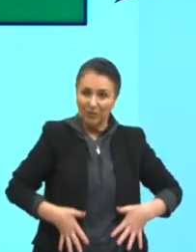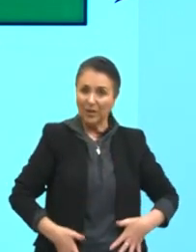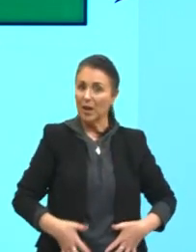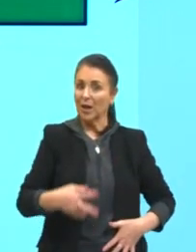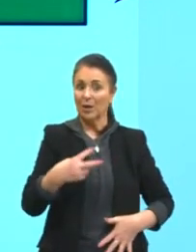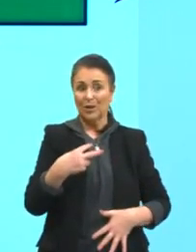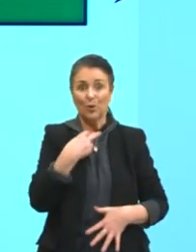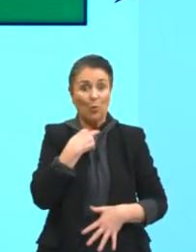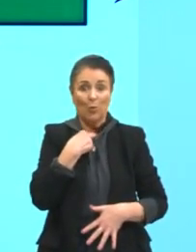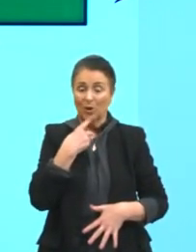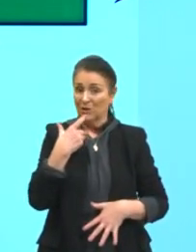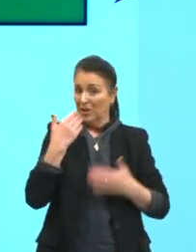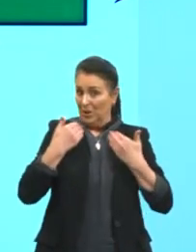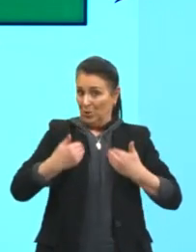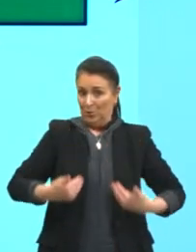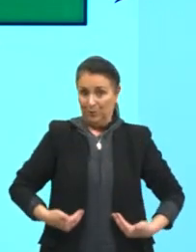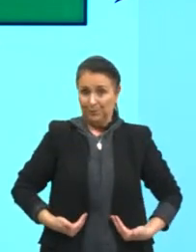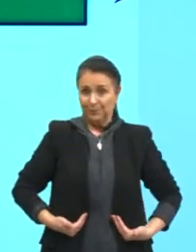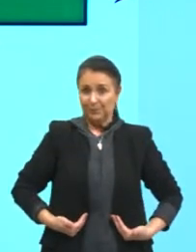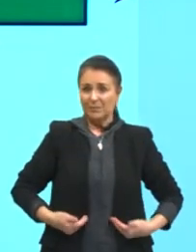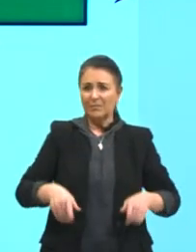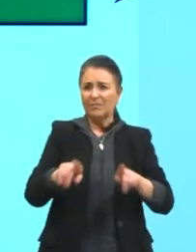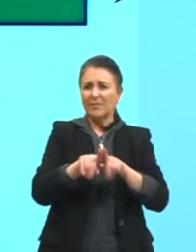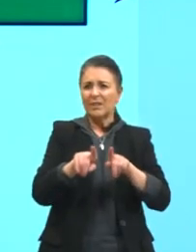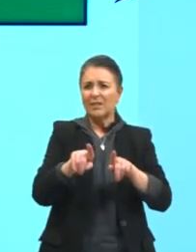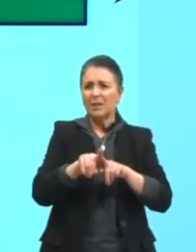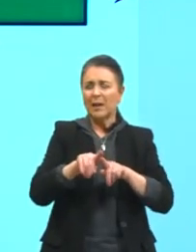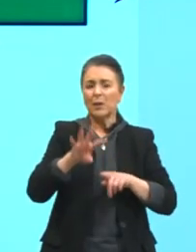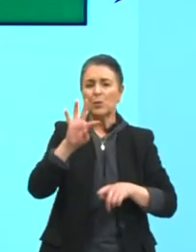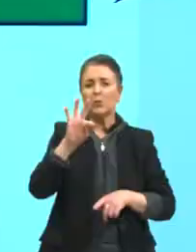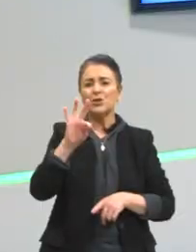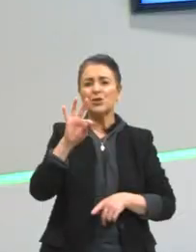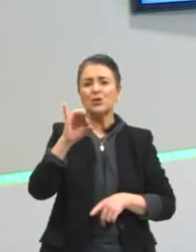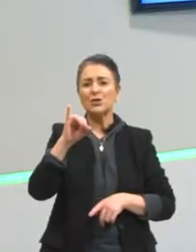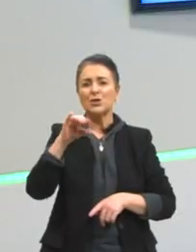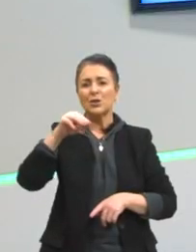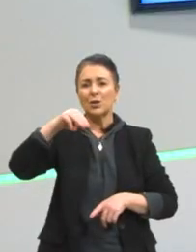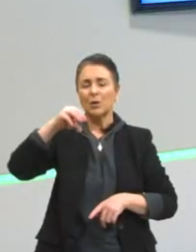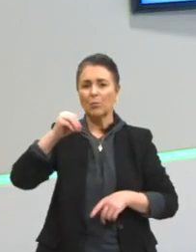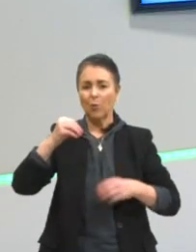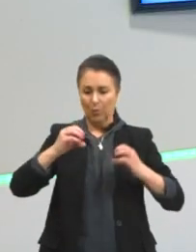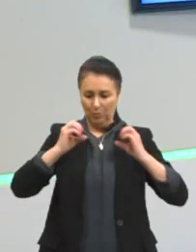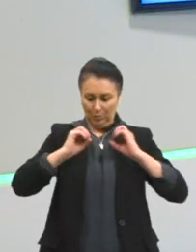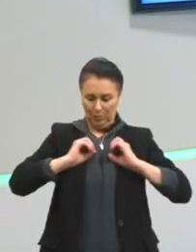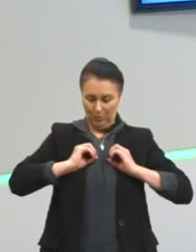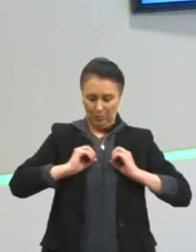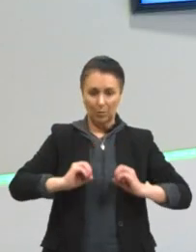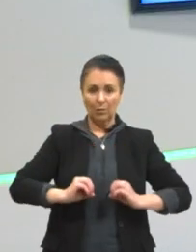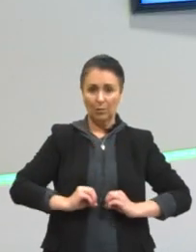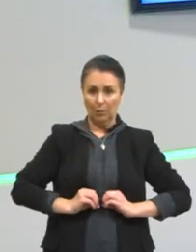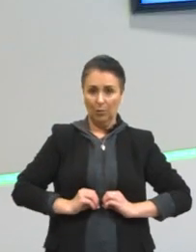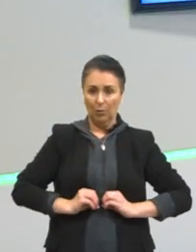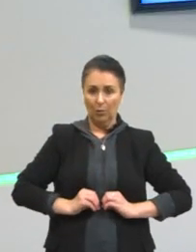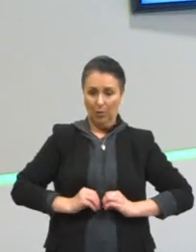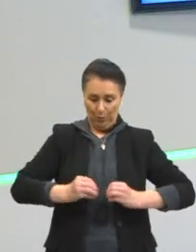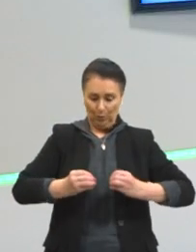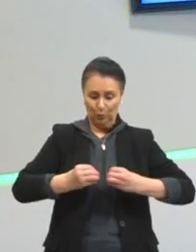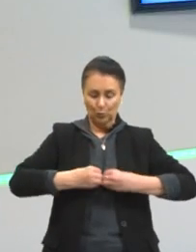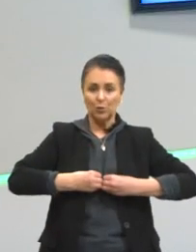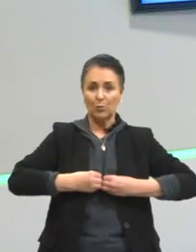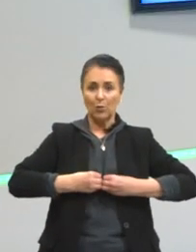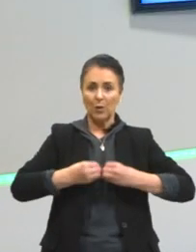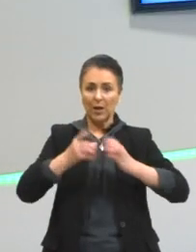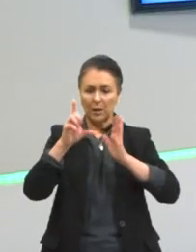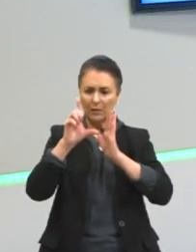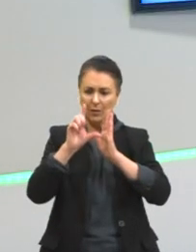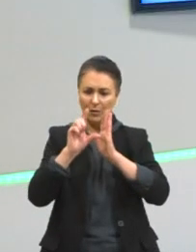corpo otimo otimo quando um recém-nascido nasce ele tem um time bem desenvolvido E aí o time ele